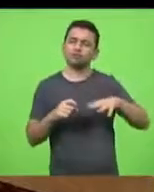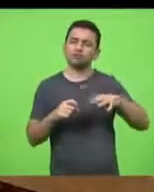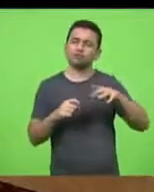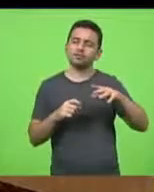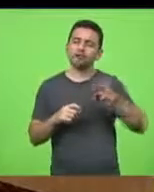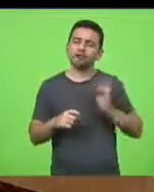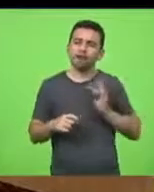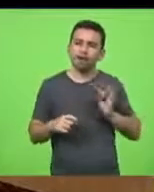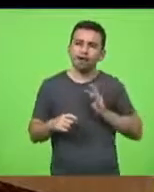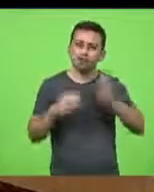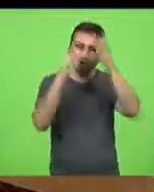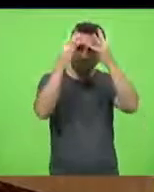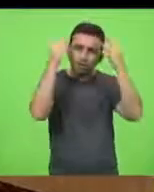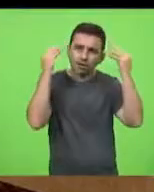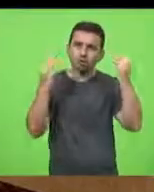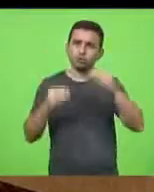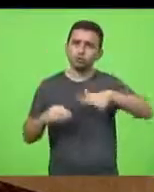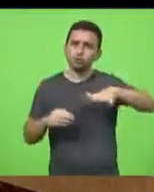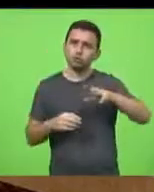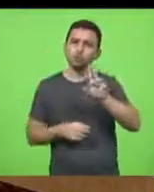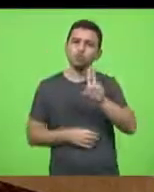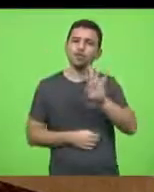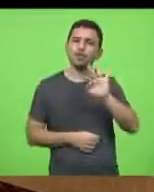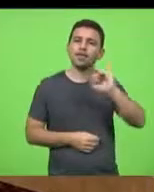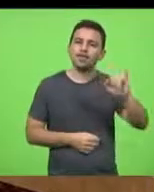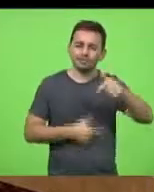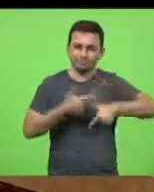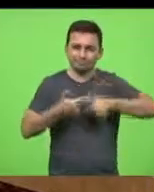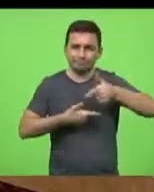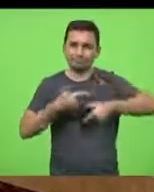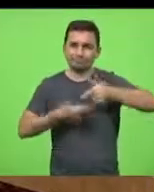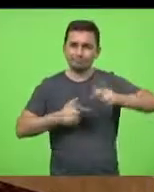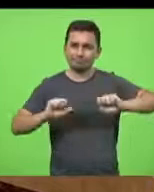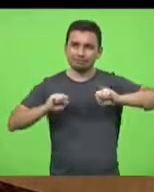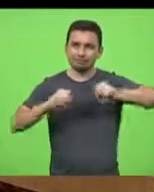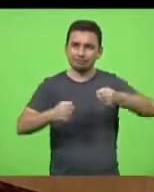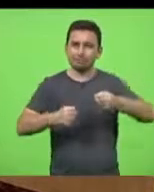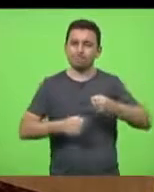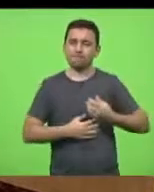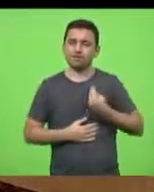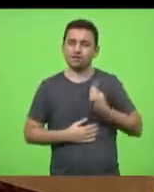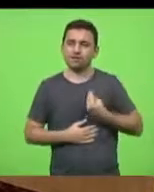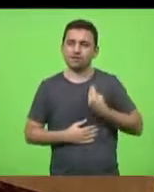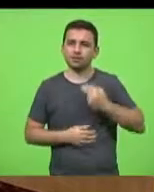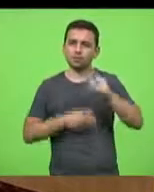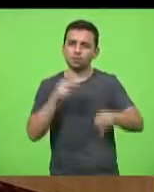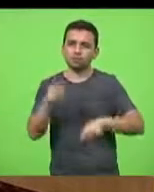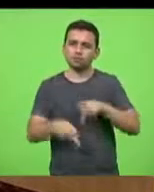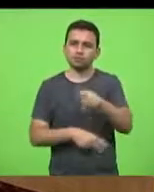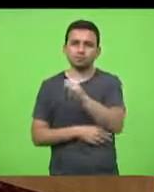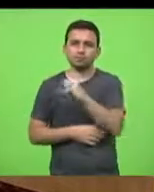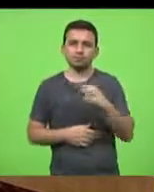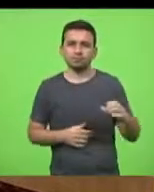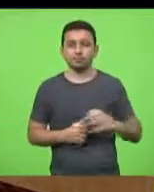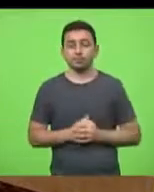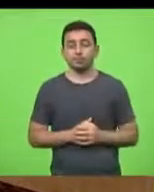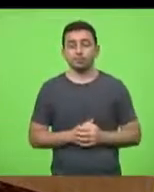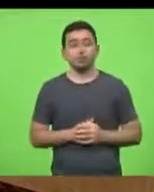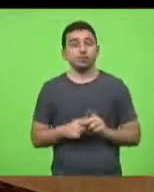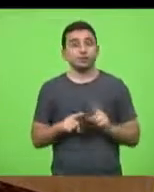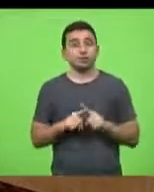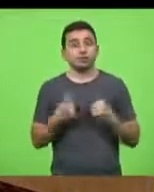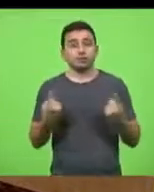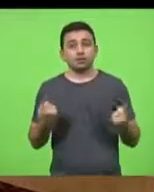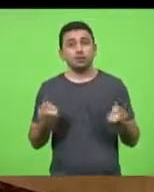que estão lá nas UTIs, nos hospitais, defendendo a vida do povo catarinense. Portanto,